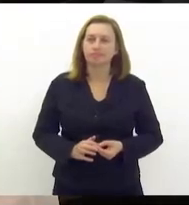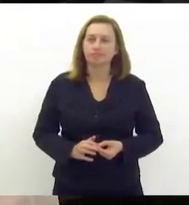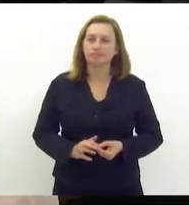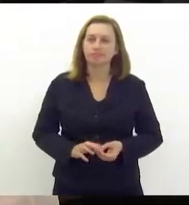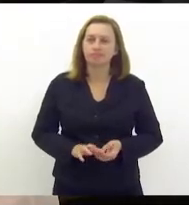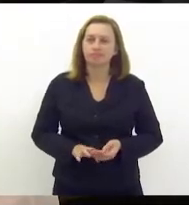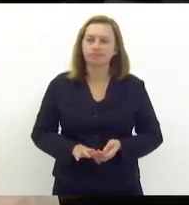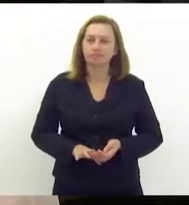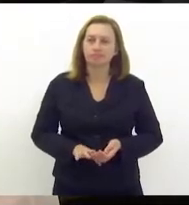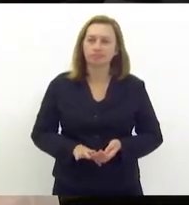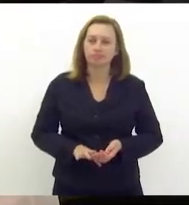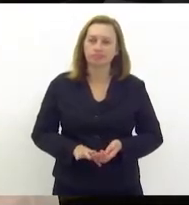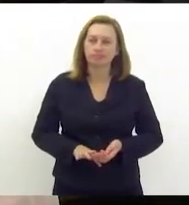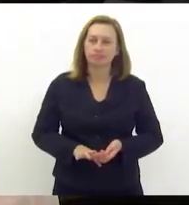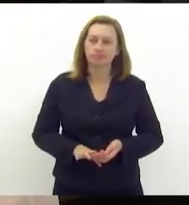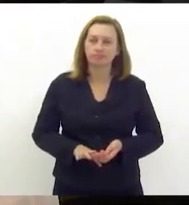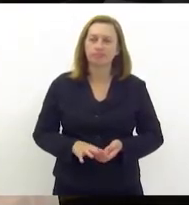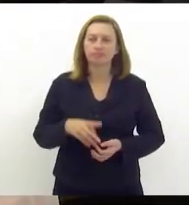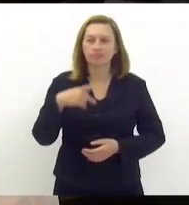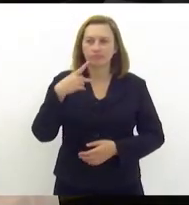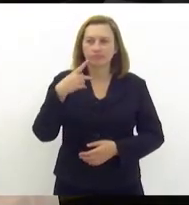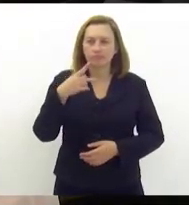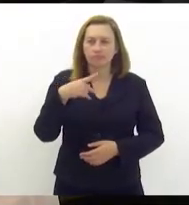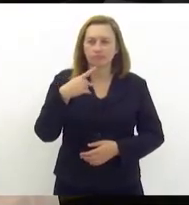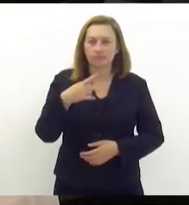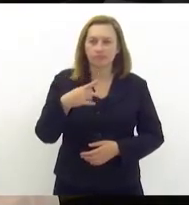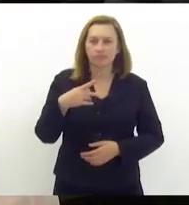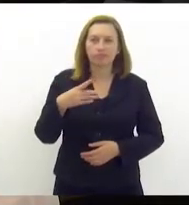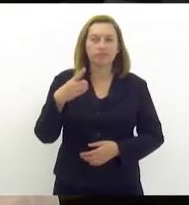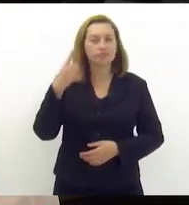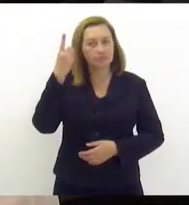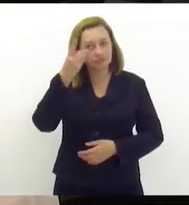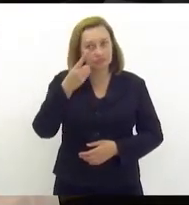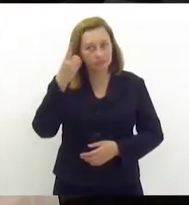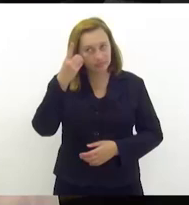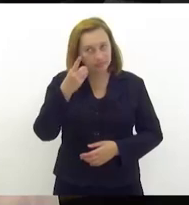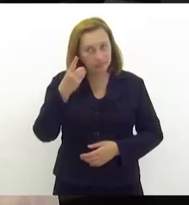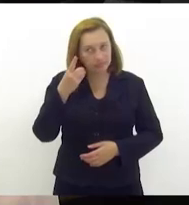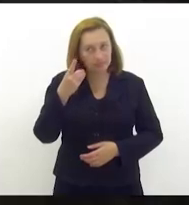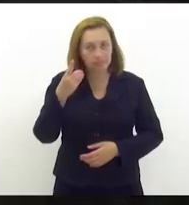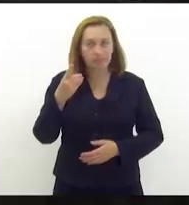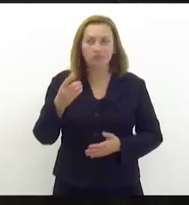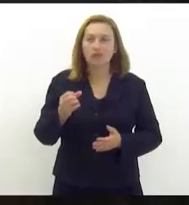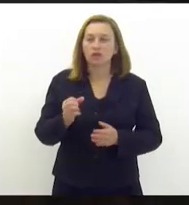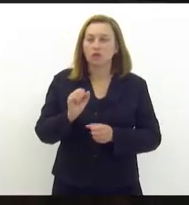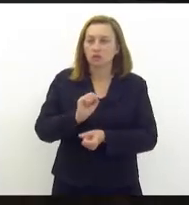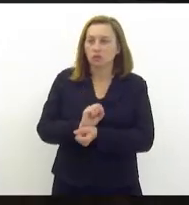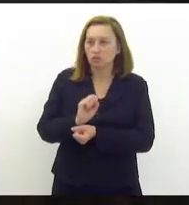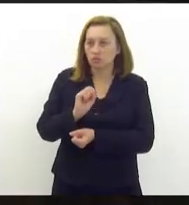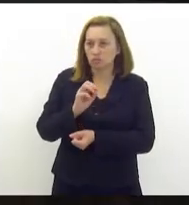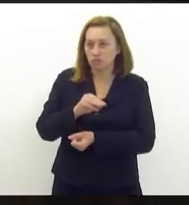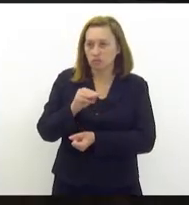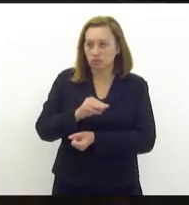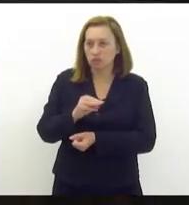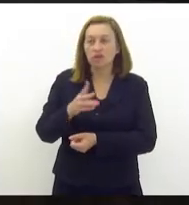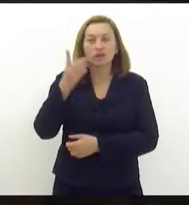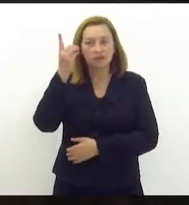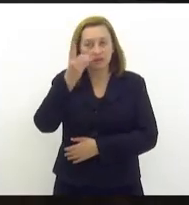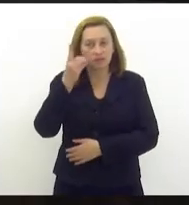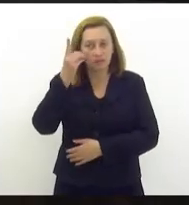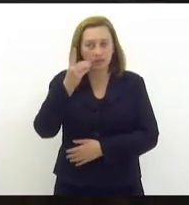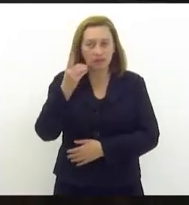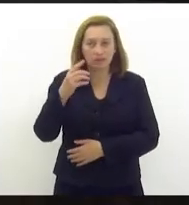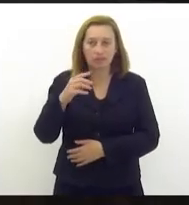também para a palavra aí nosso nome de eu quero o deputado só um minutinho a nossa nove deputada